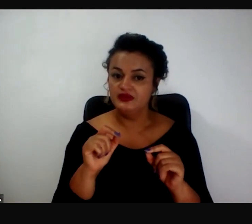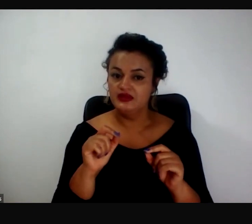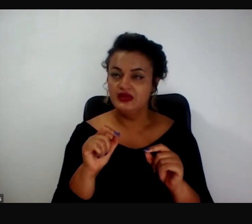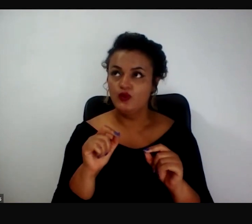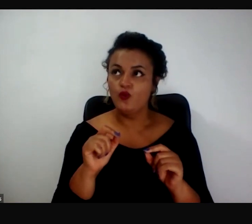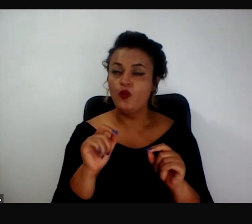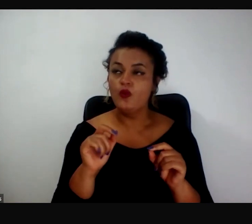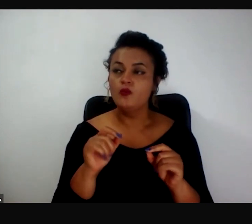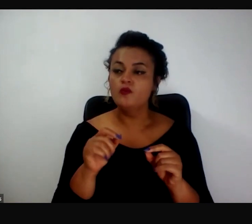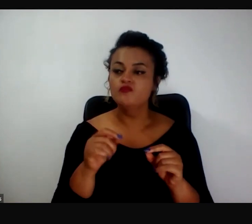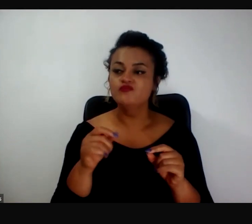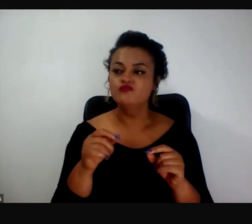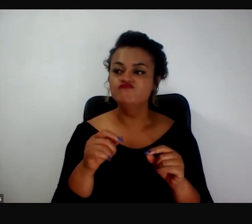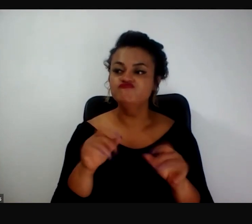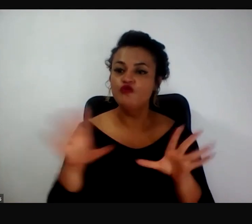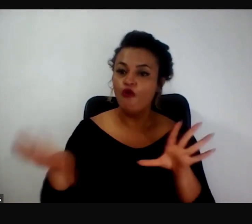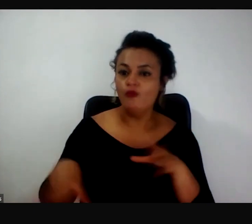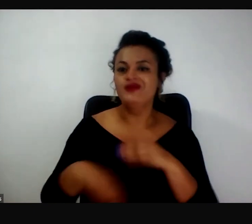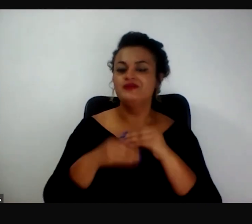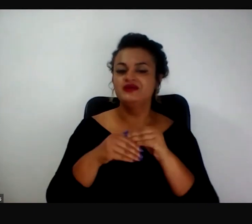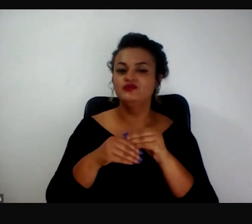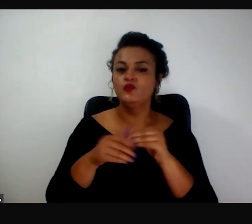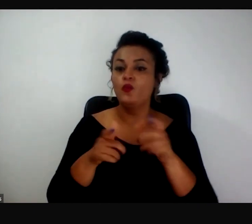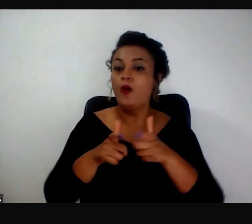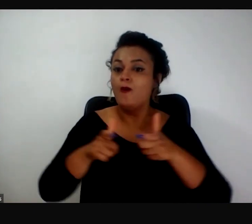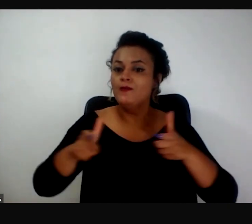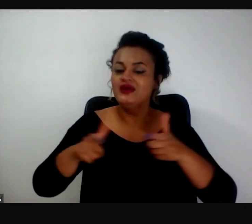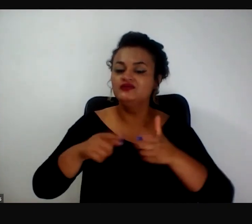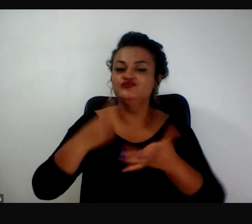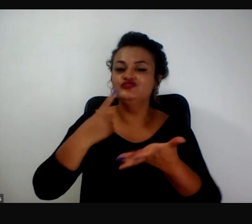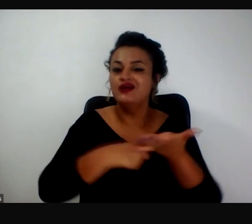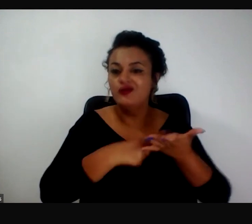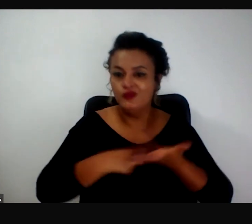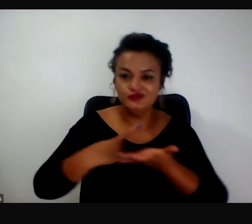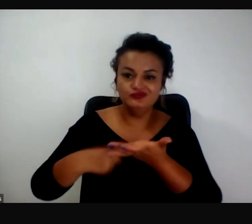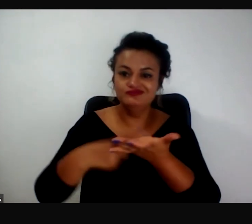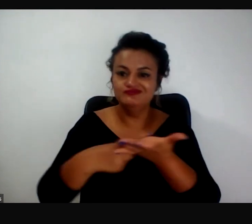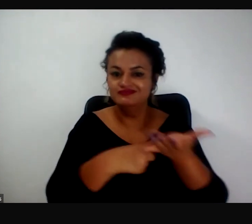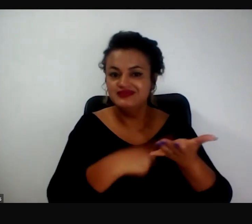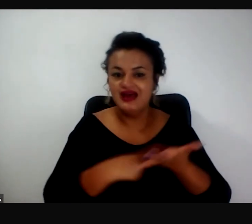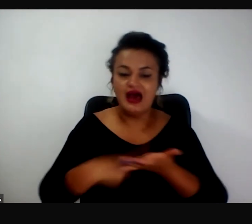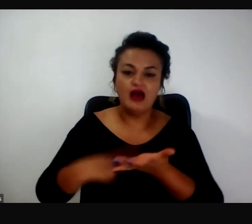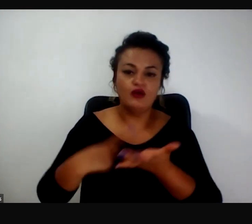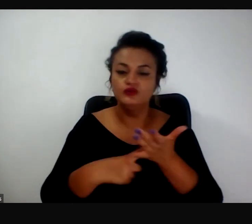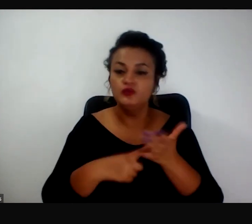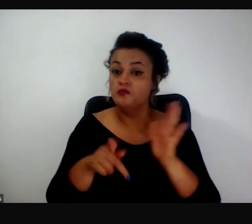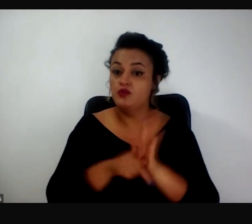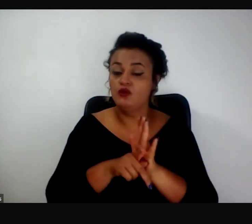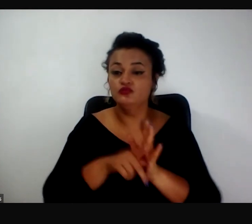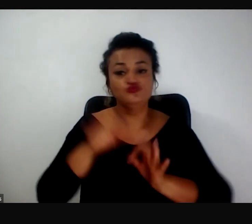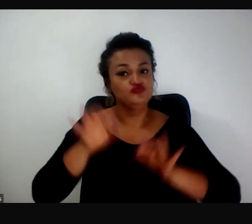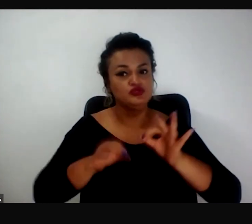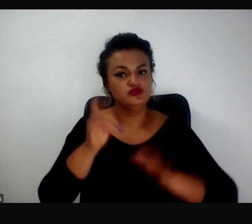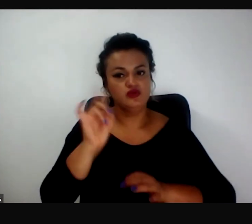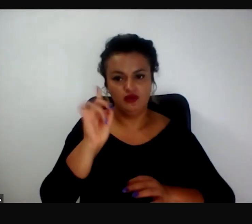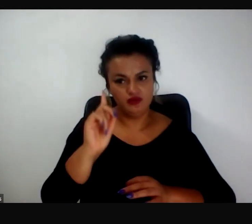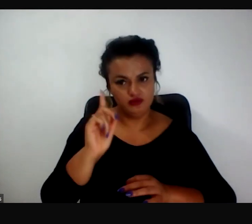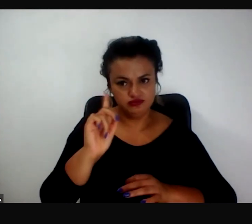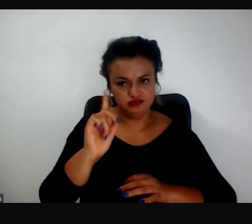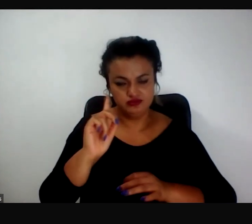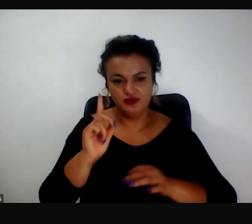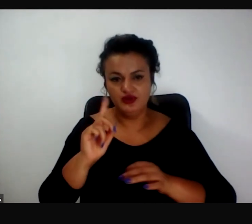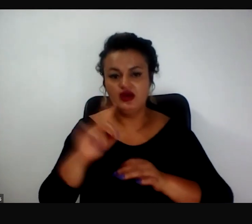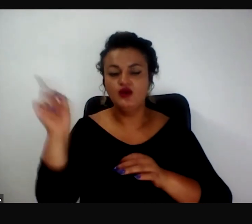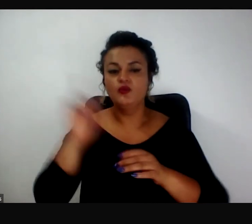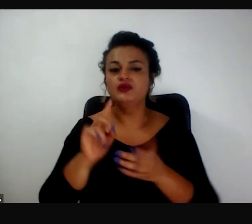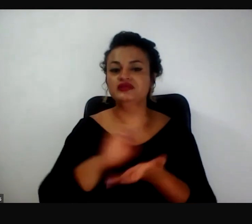extensão enorme de acordos, falamos de acordos não jurisdicionais. Então, quando há diversidade